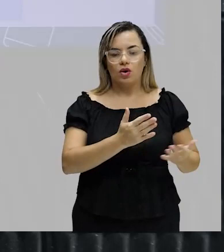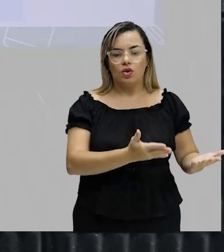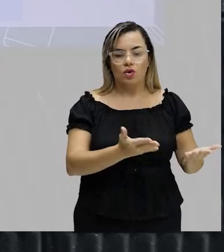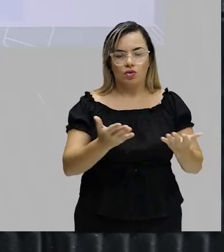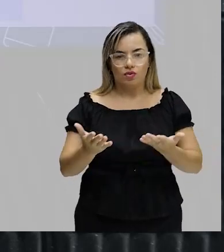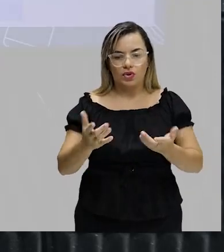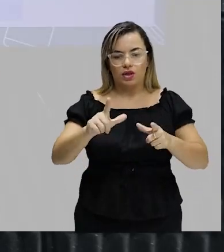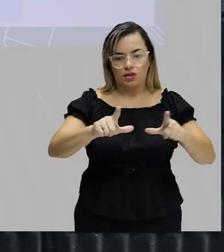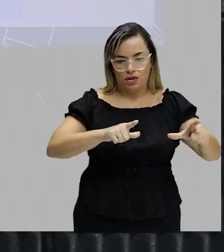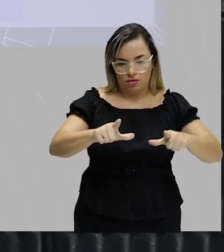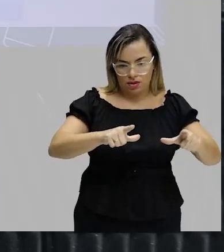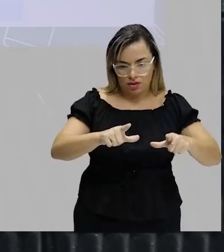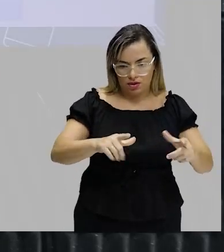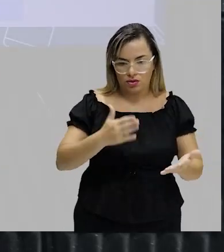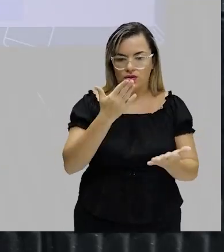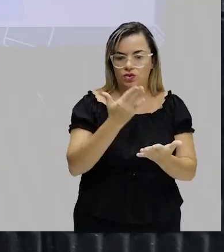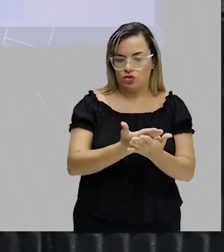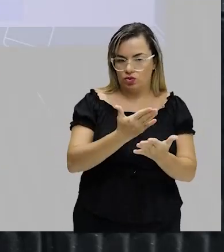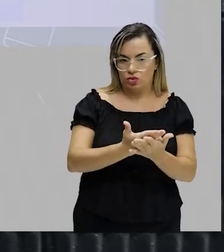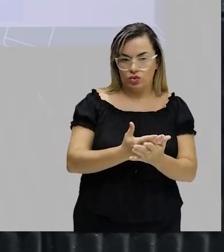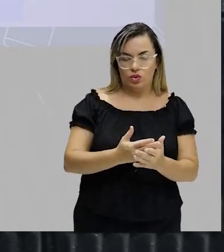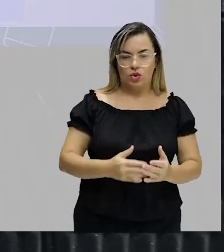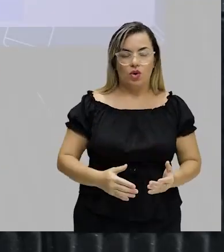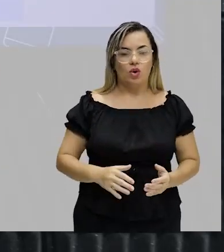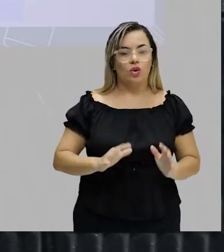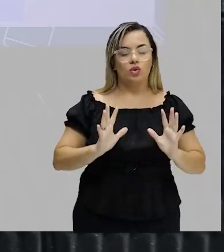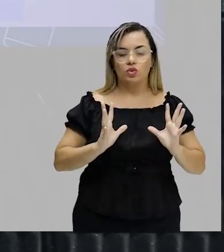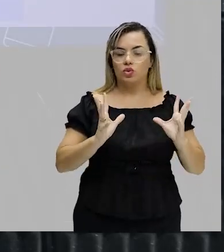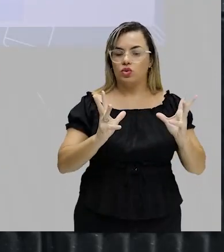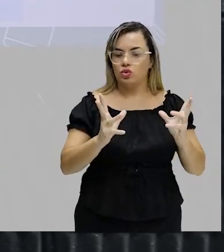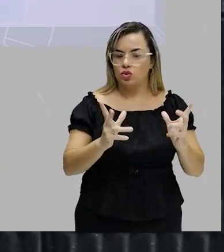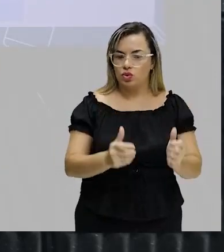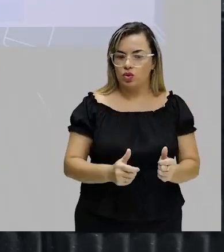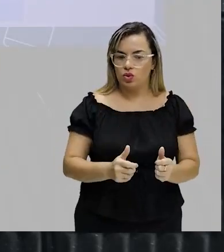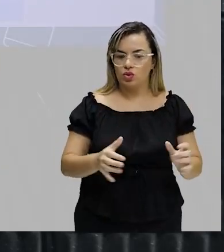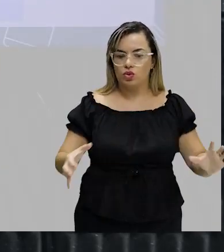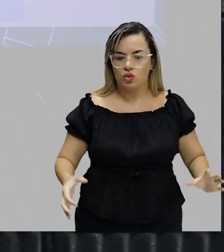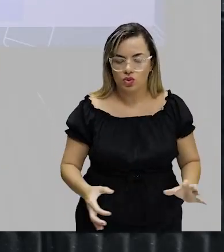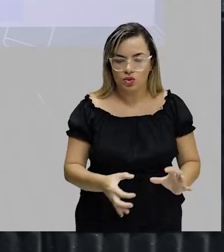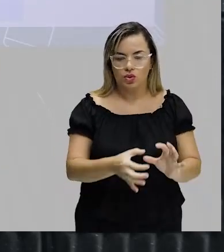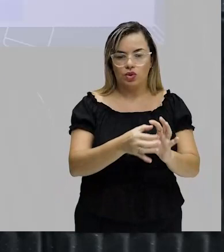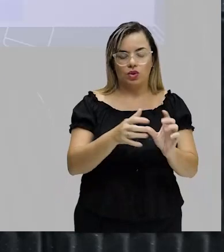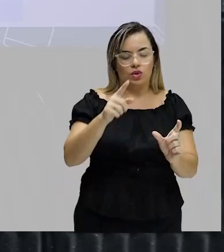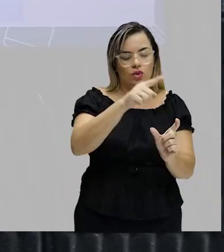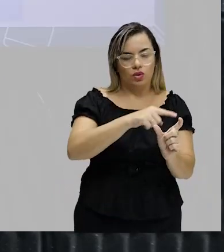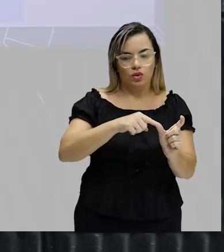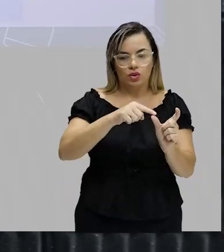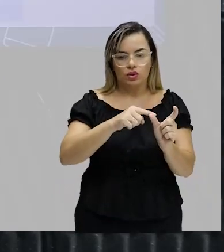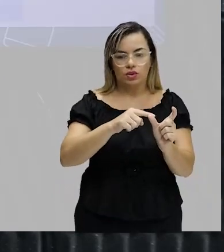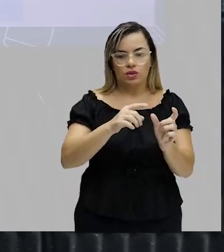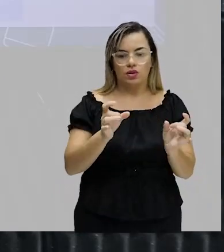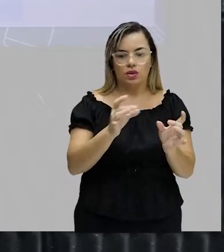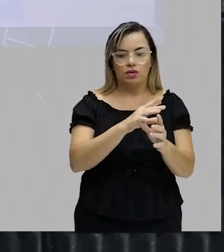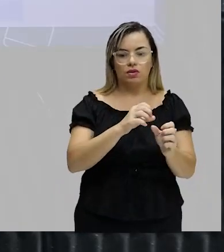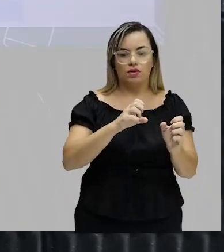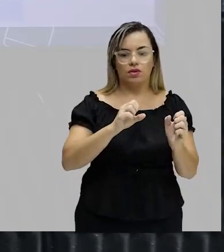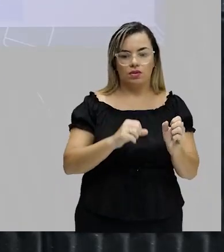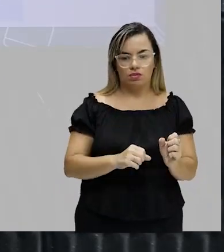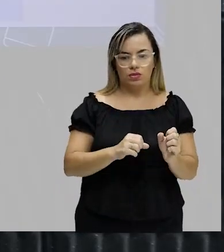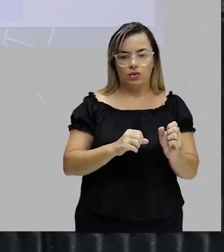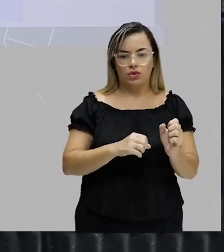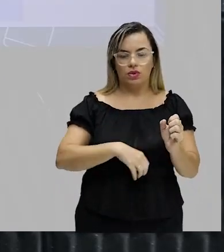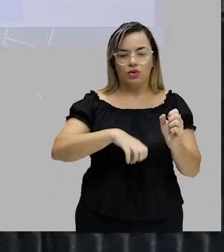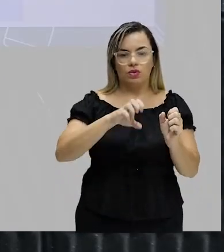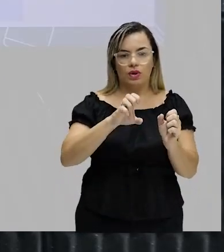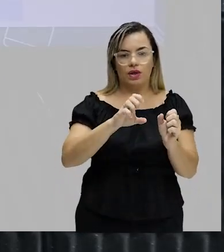particípio passado. Lembrando que a forma dos verbos regulares é a mesma no passado simples ou no